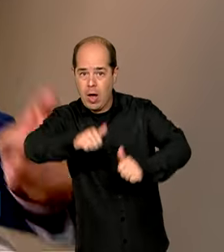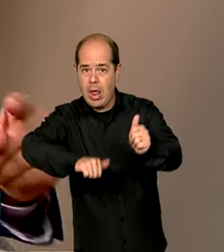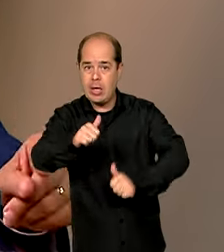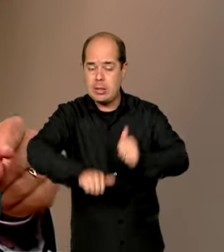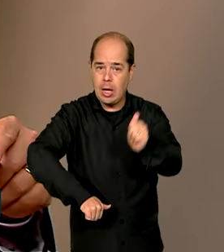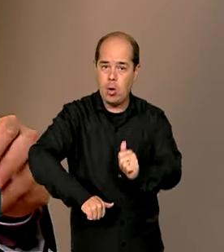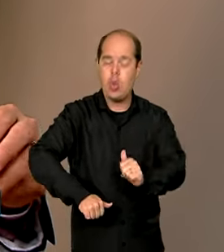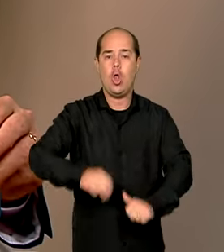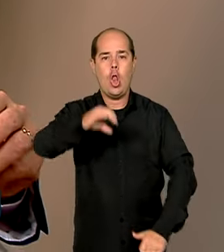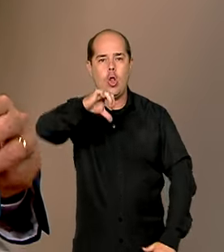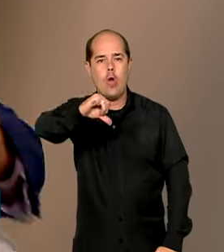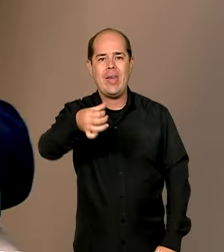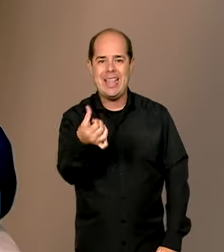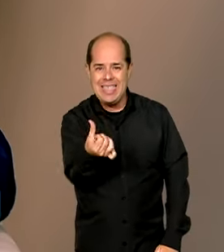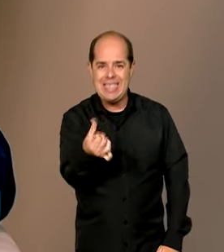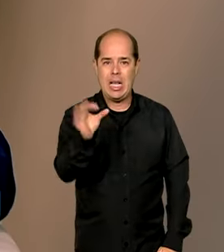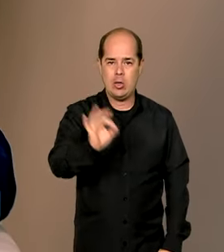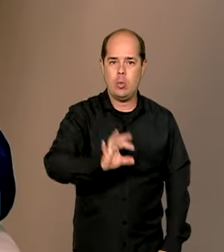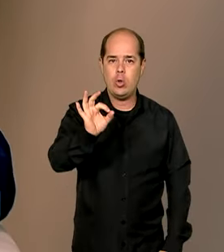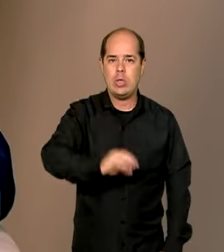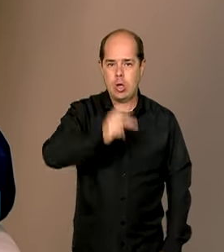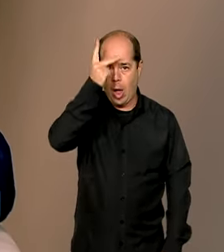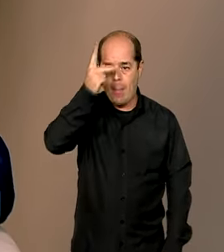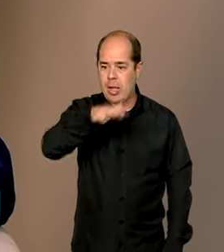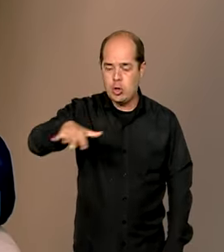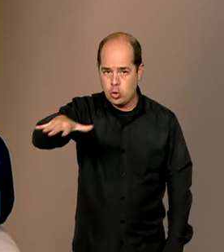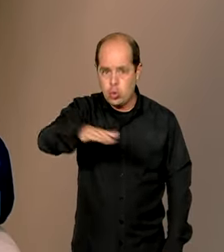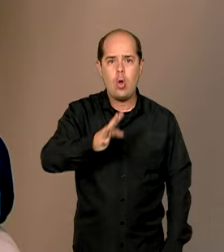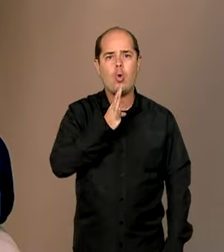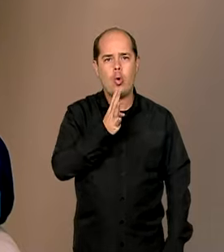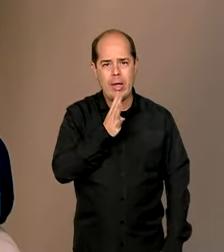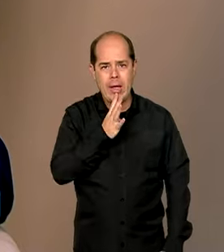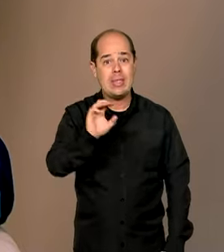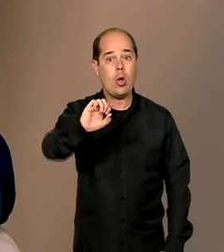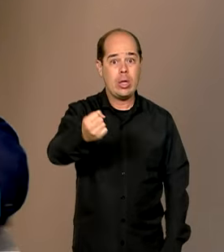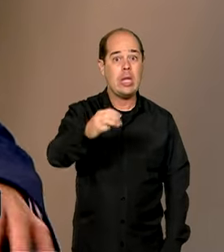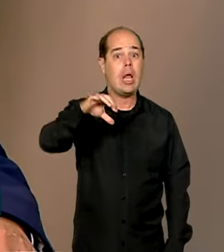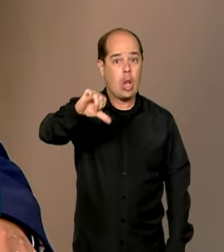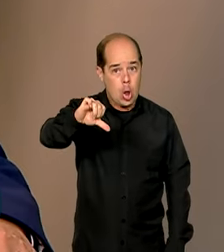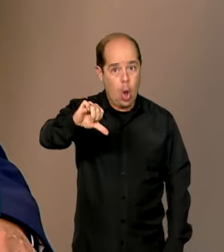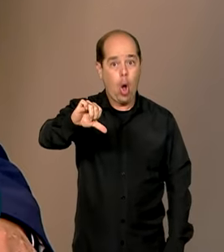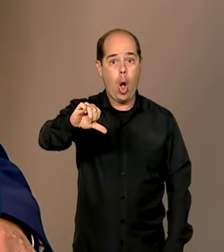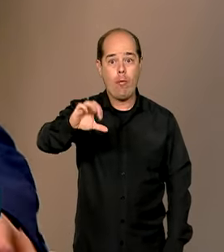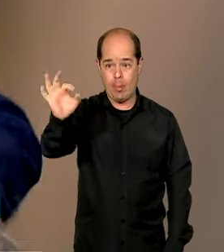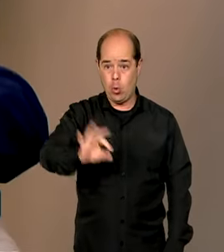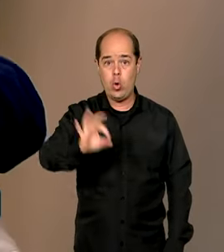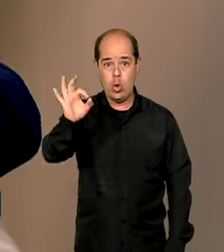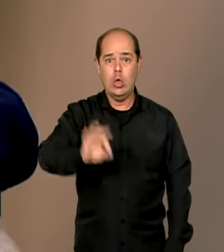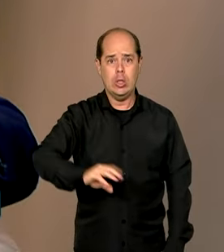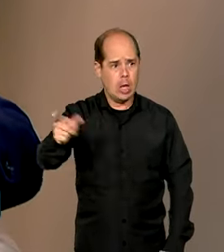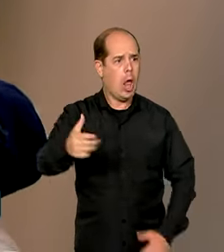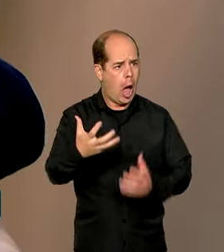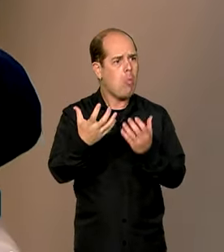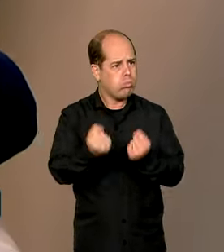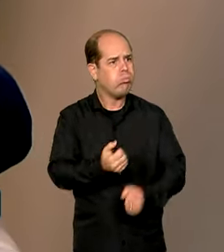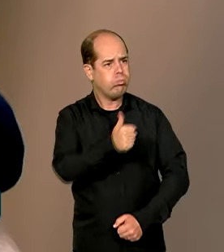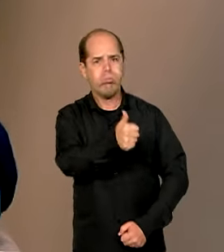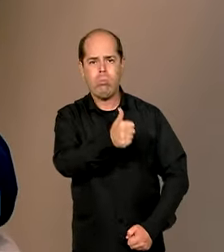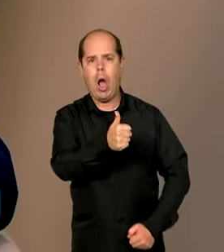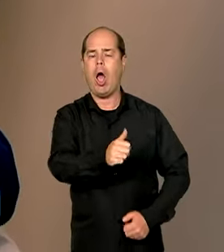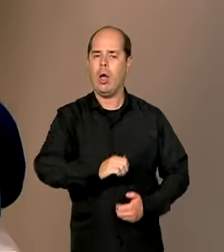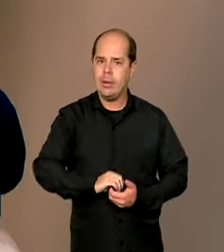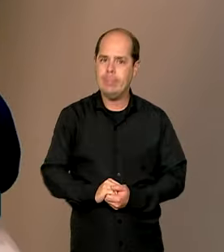96% conhecem o programa e 89% aprova. Olha só que coisa extraordinária. Quando olha